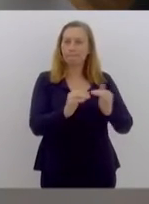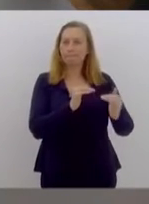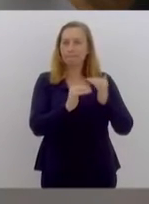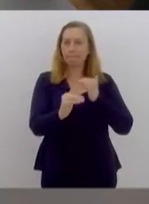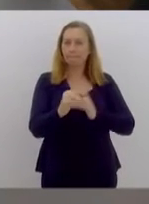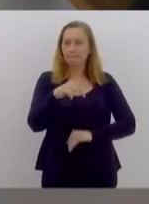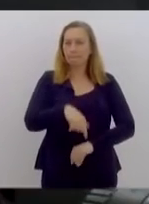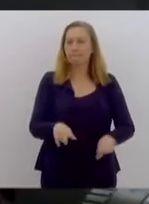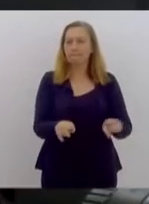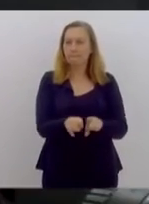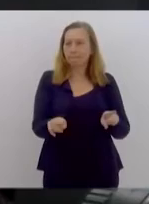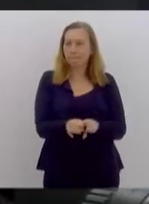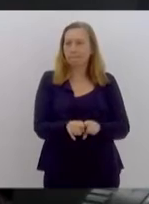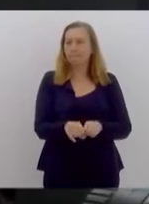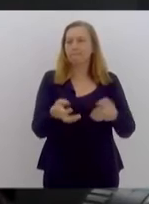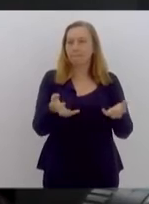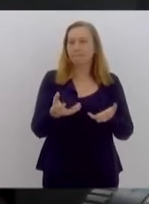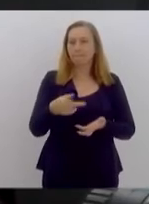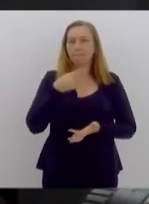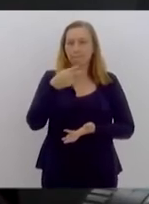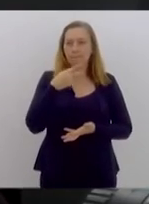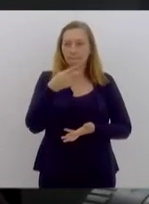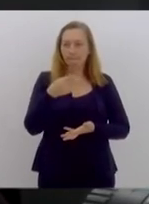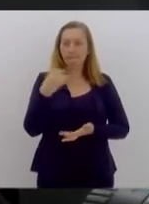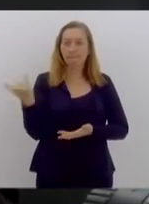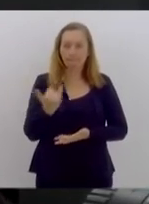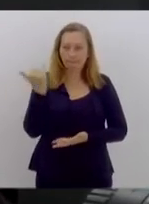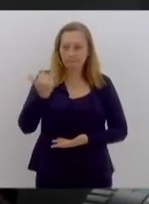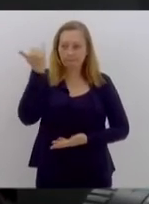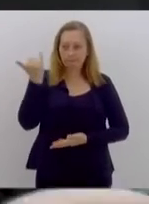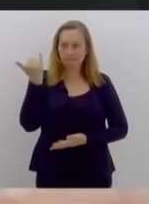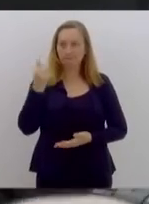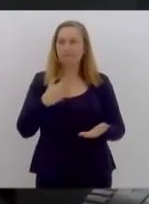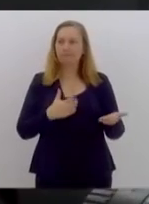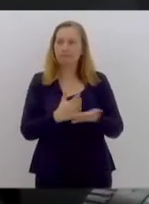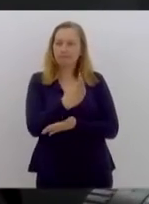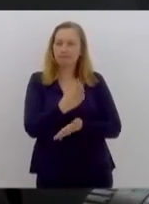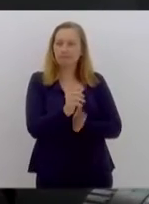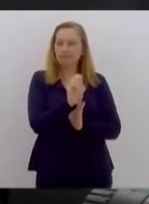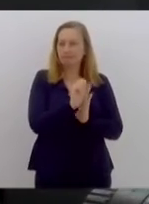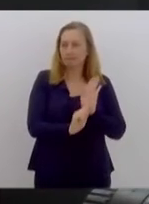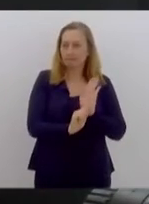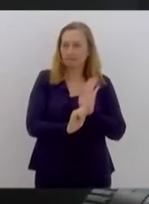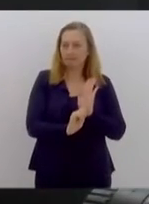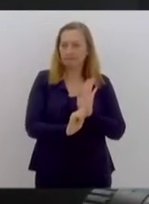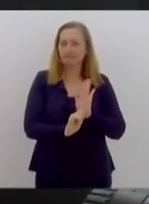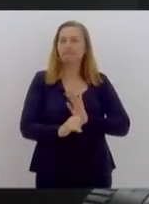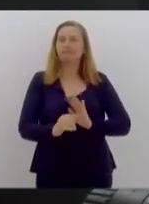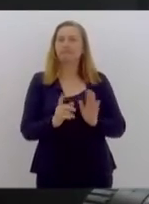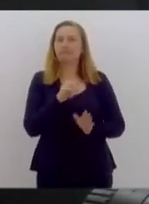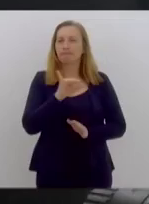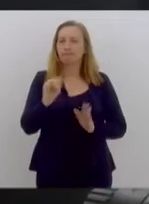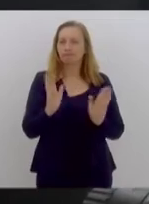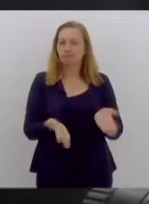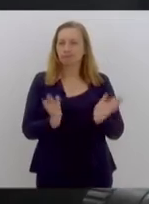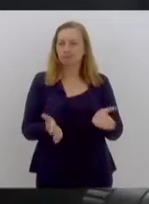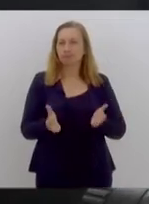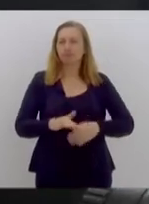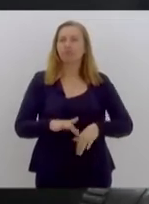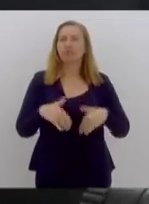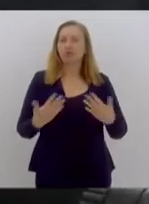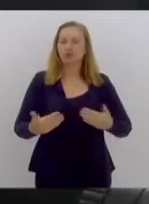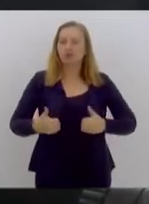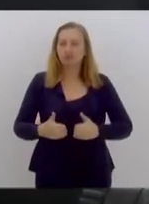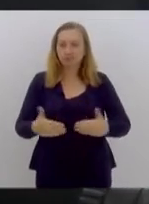tá presente aqui mas eu gostaria de destacar a importância da aprovação do relatório do dia de hoje então vou fazer